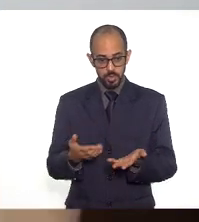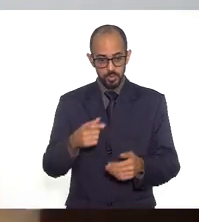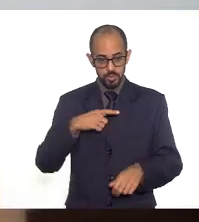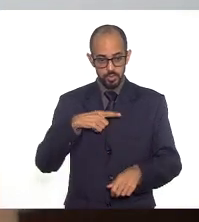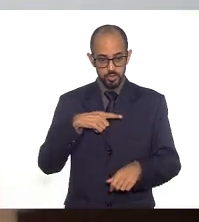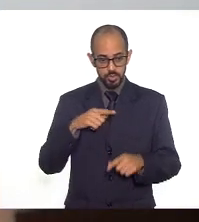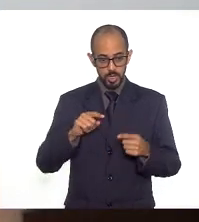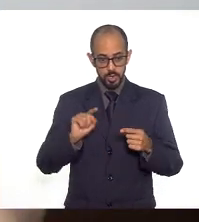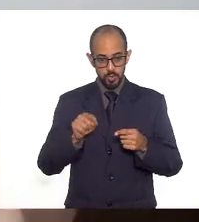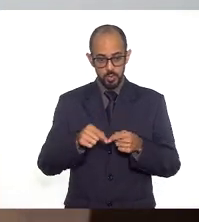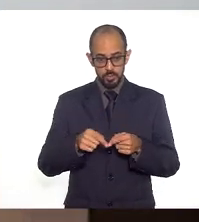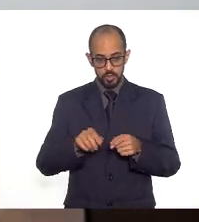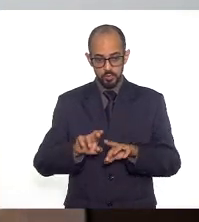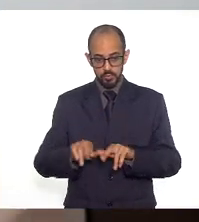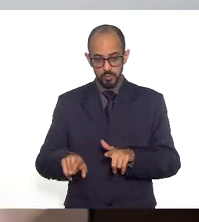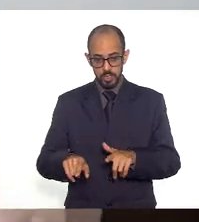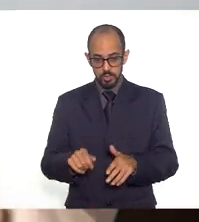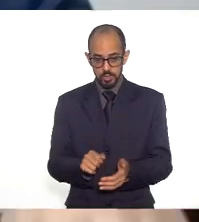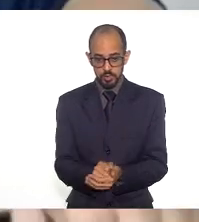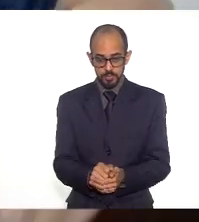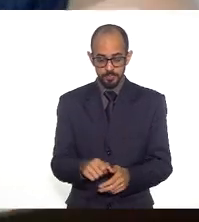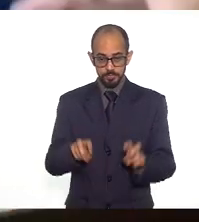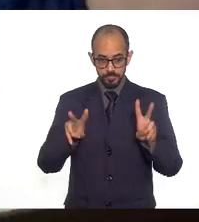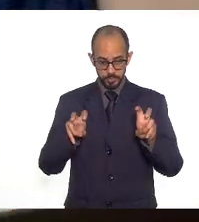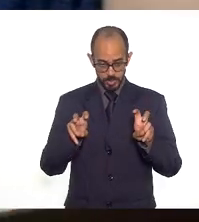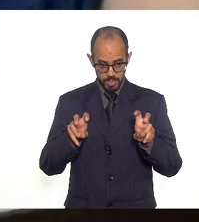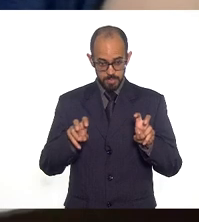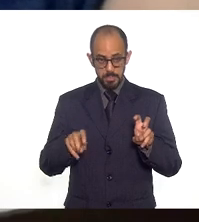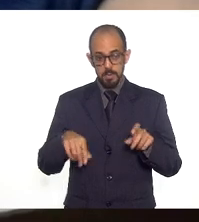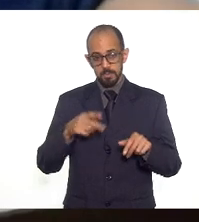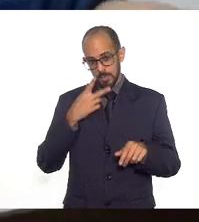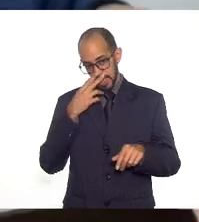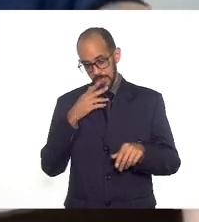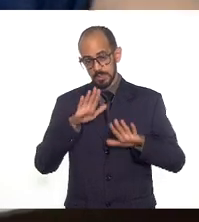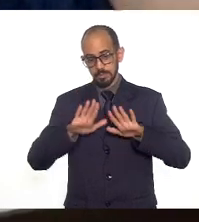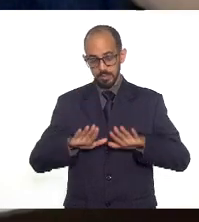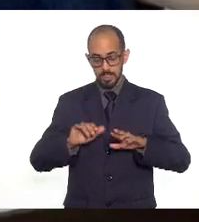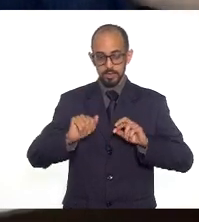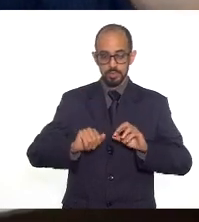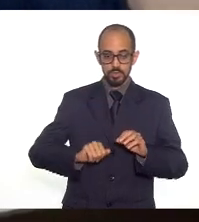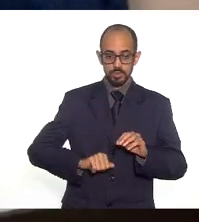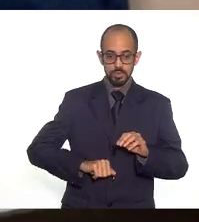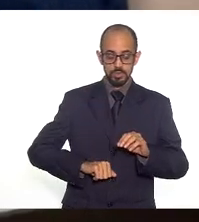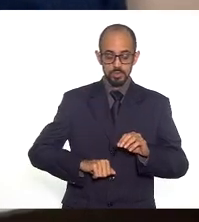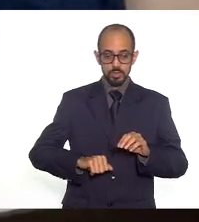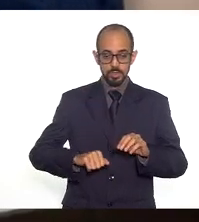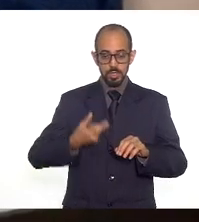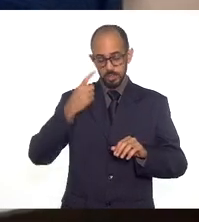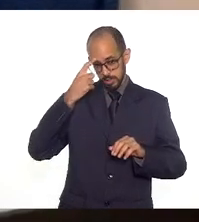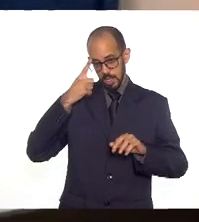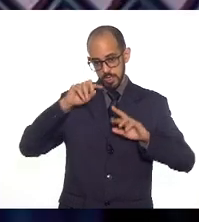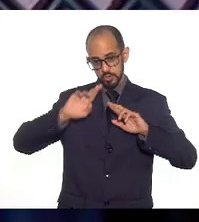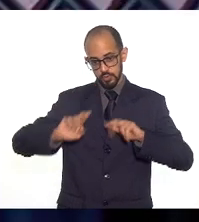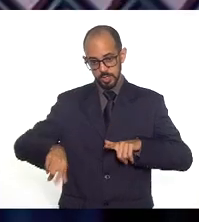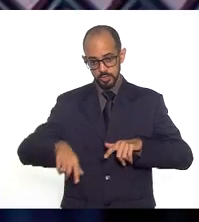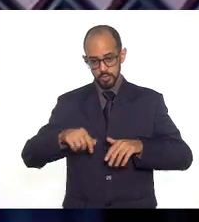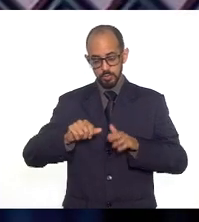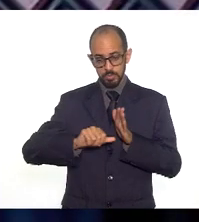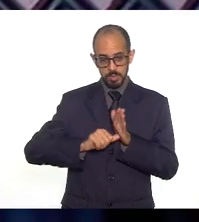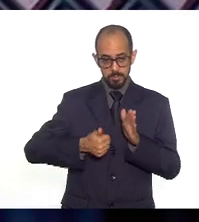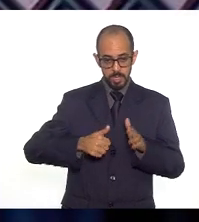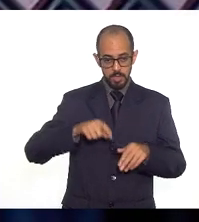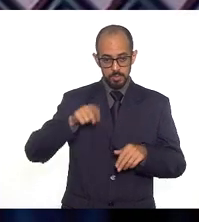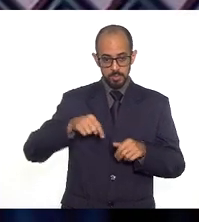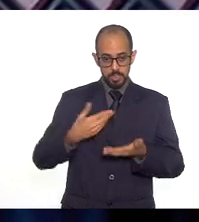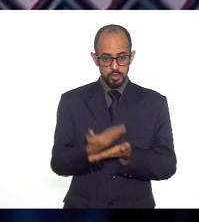objeto diferente. Embora o tema seja semelhante, mas o disciplinamento proposto, o primeiro é para as escolas particulares e o segundo é